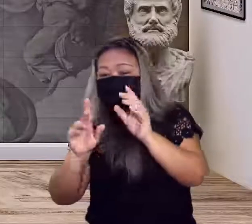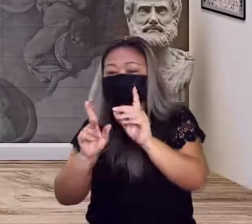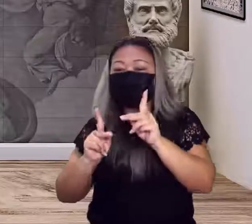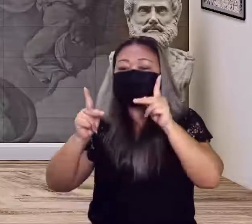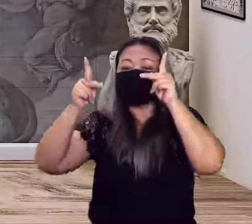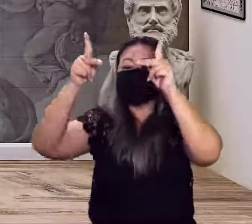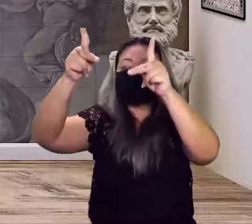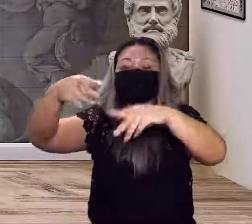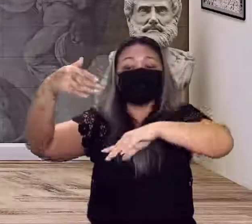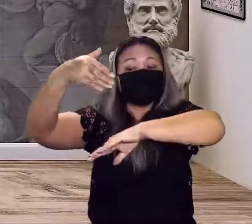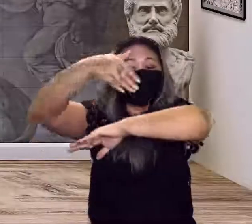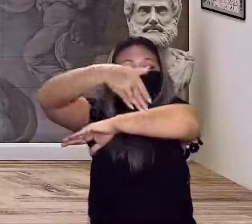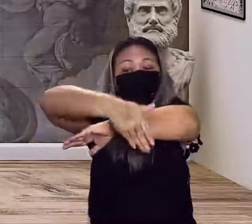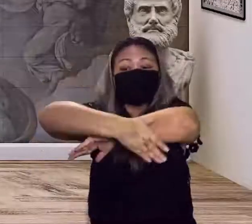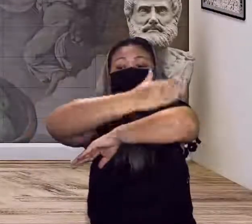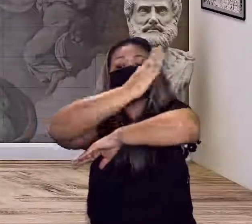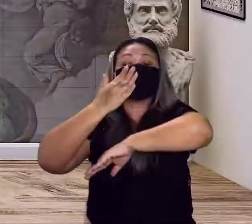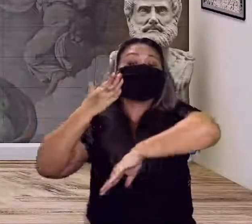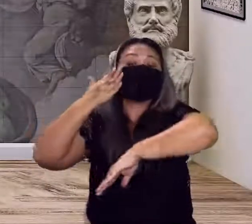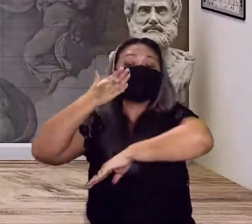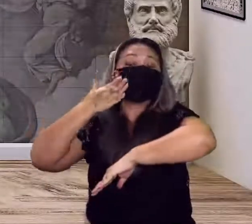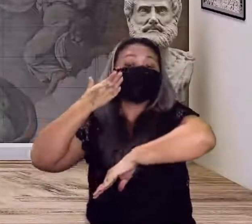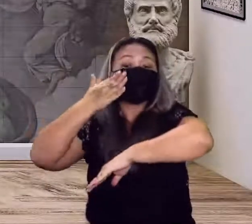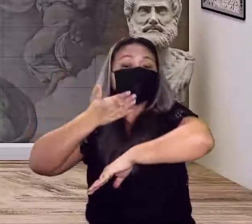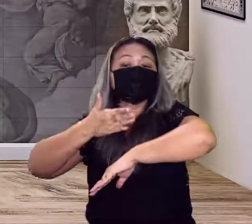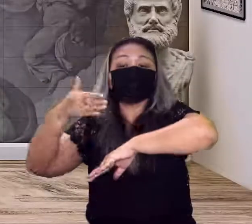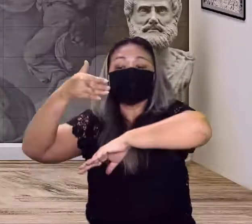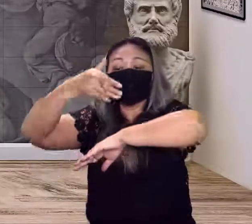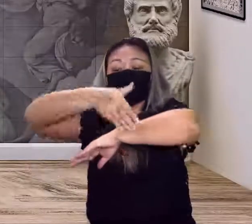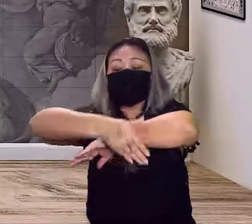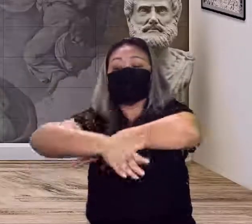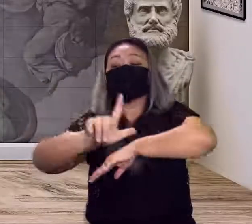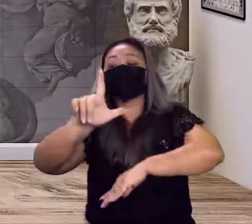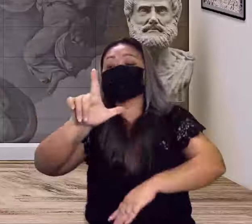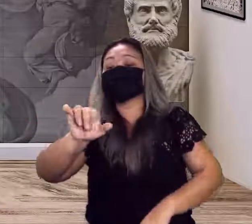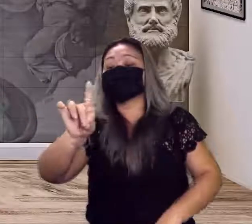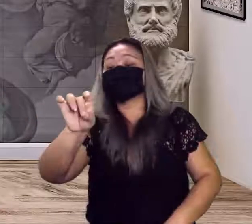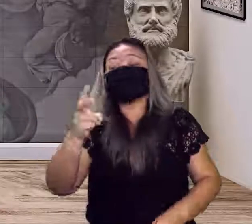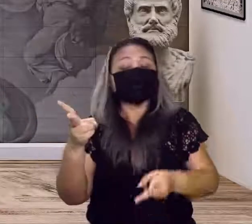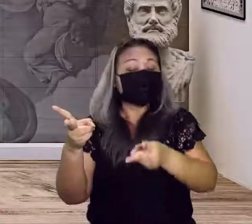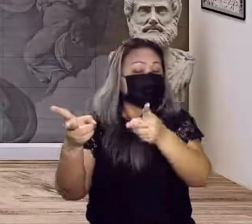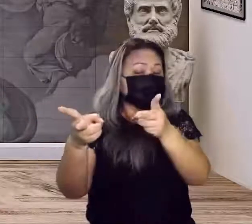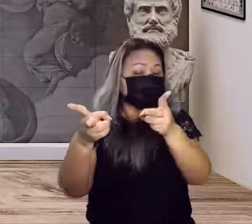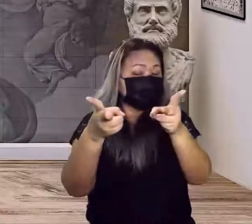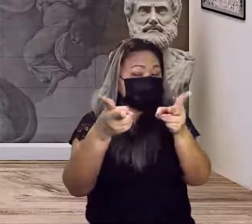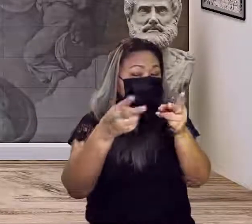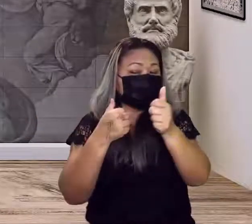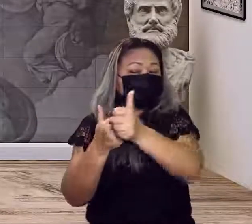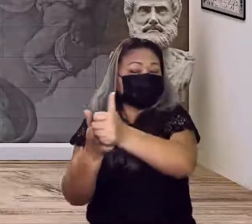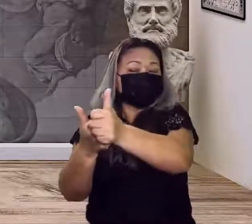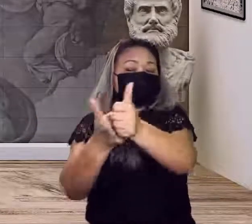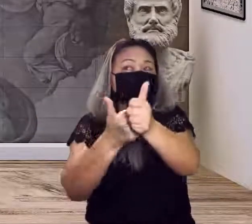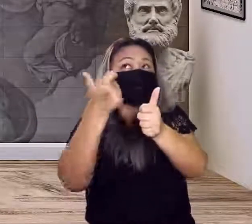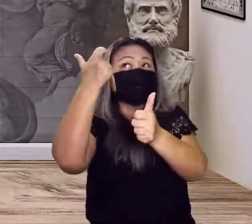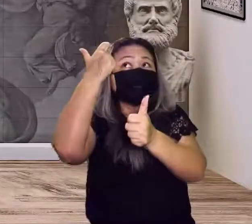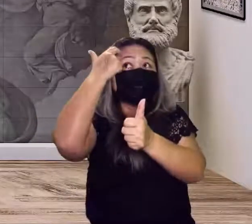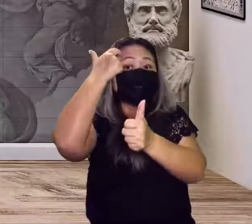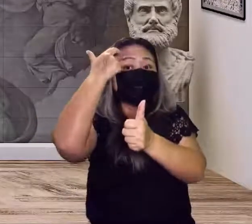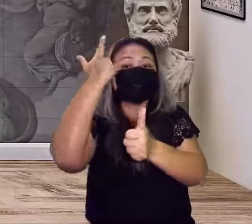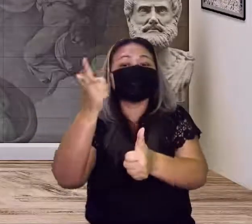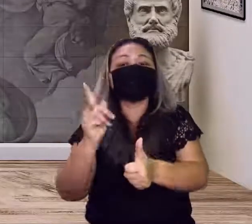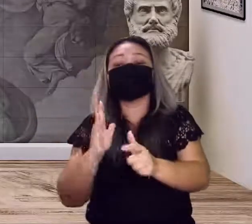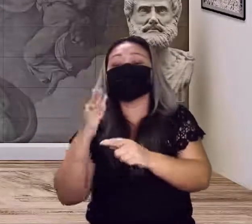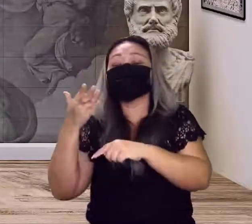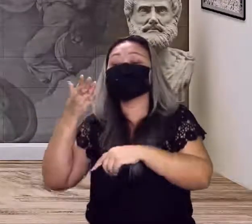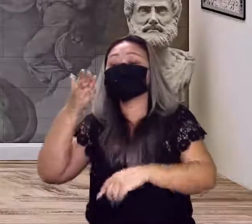já lembro do boto cor-de-rosa. Ali tem boto, né? A lenda dele. Já percebo, ó, está acompanhando a nossa mente.